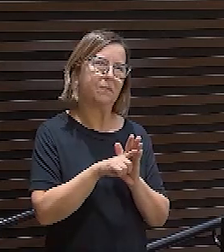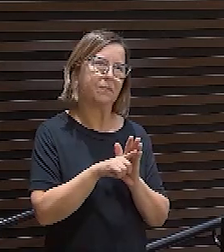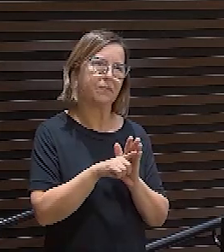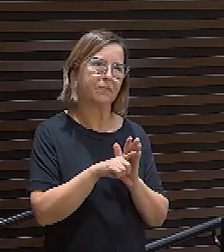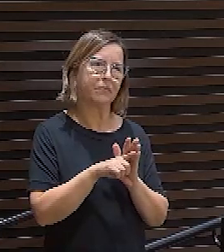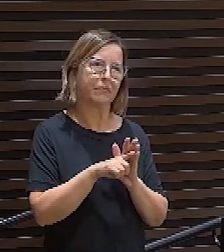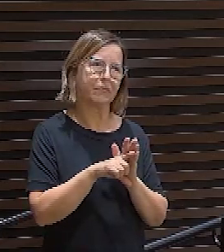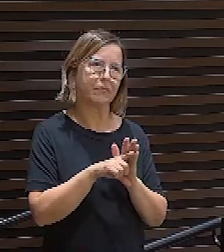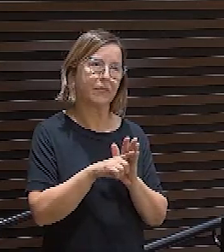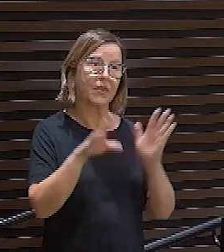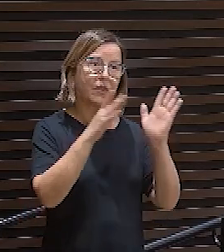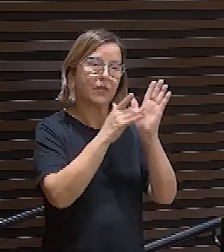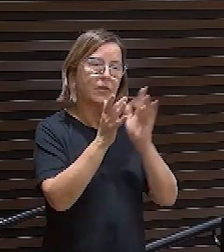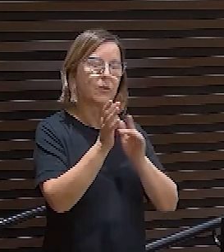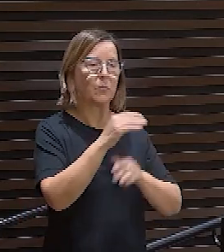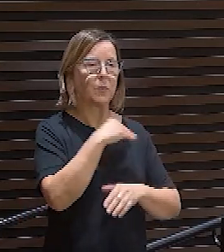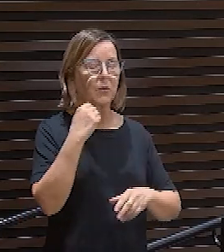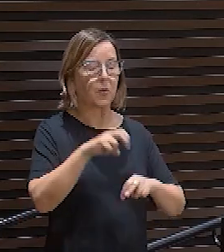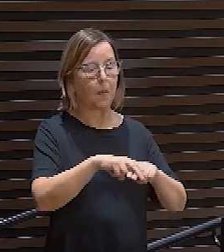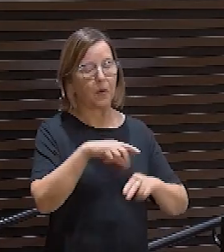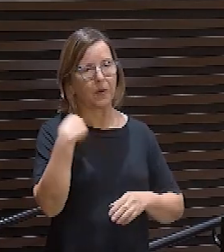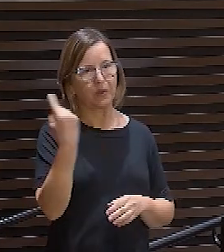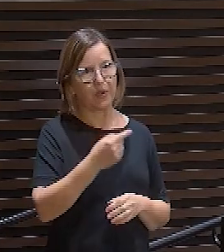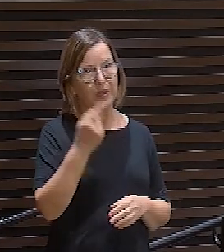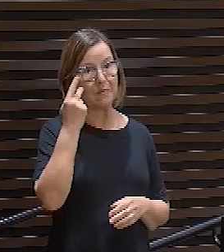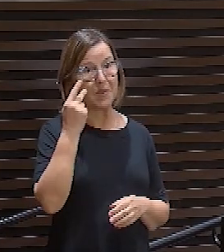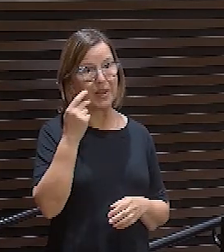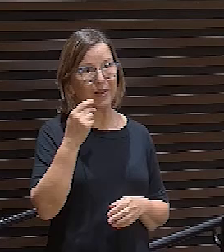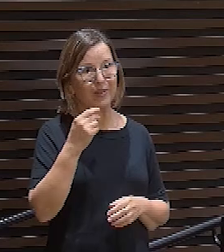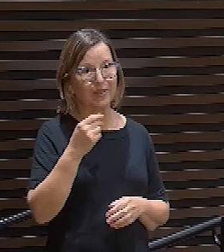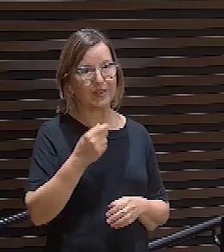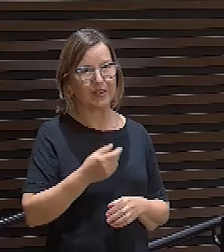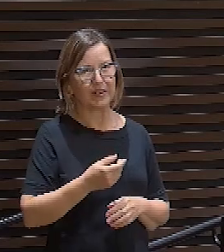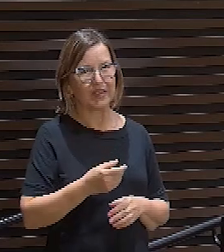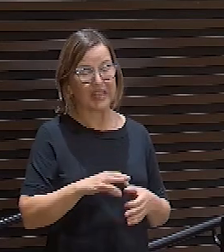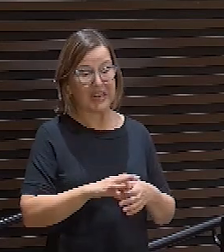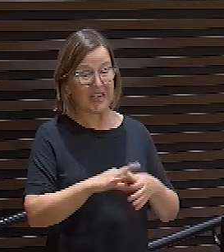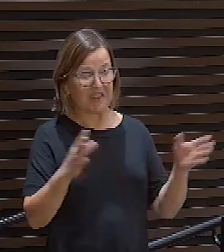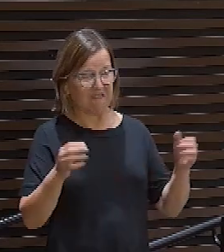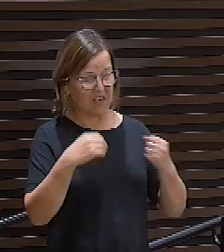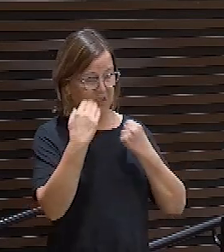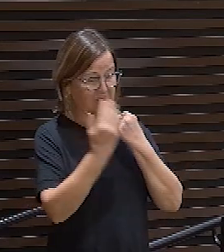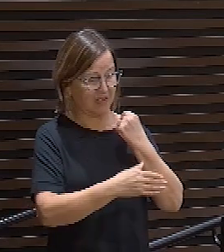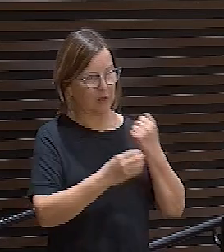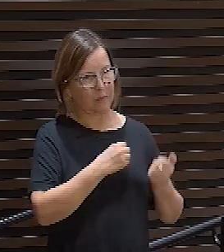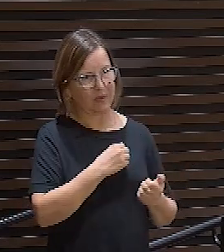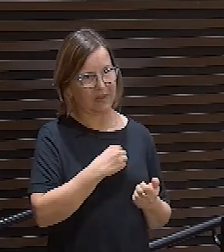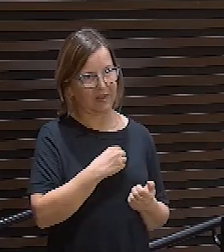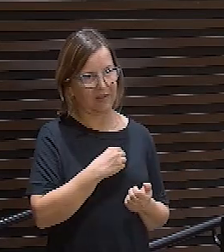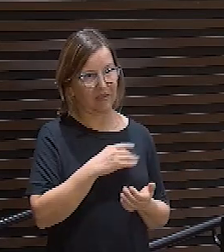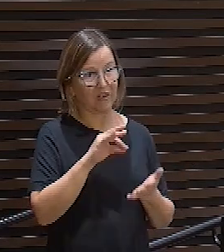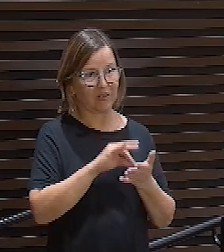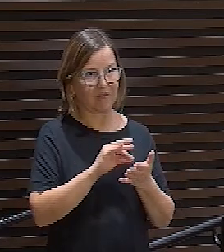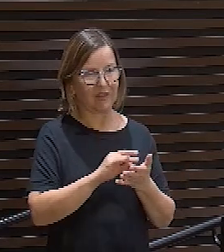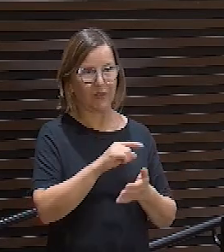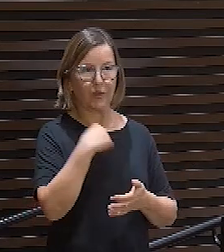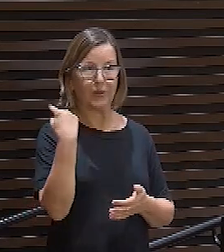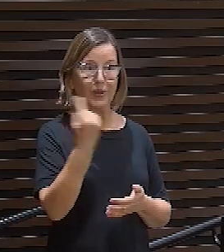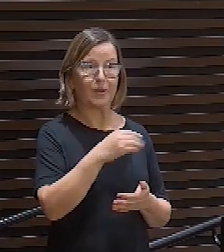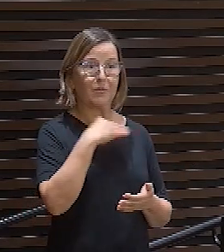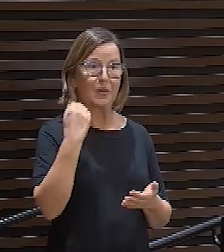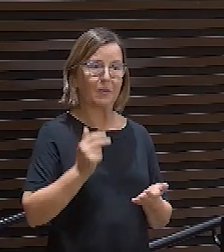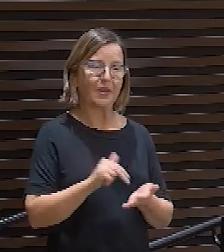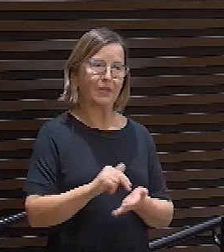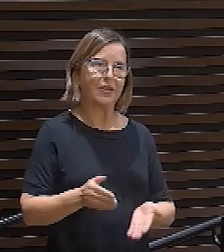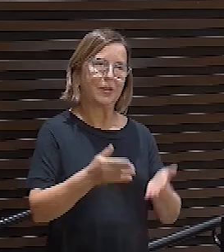Ele morreu por nós, para nos livrar da condenação do pecado, é fato, mas nós morremos e ressuscitamos com Ele para que nós fôssemos